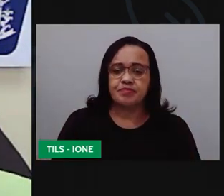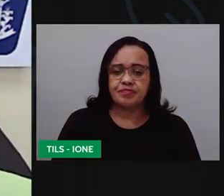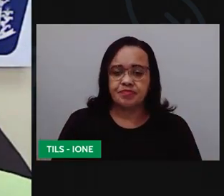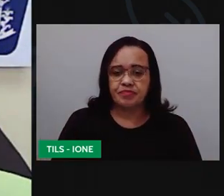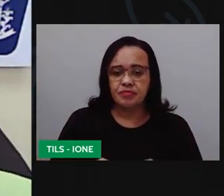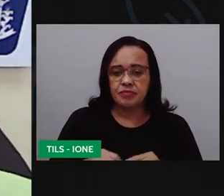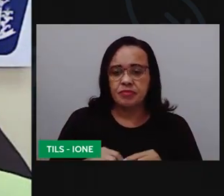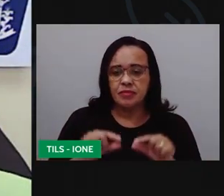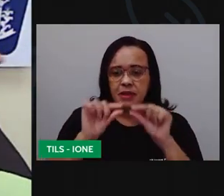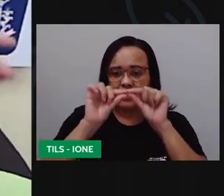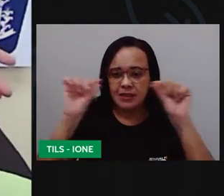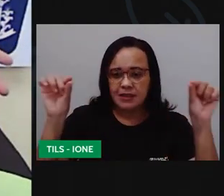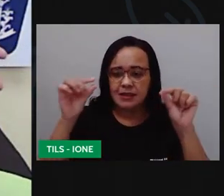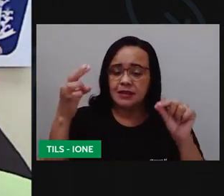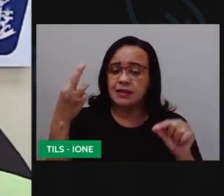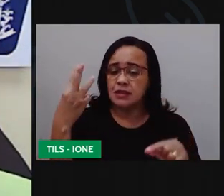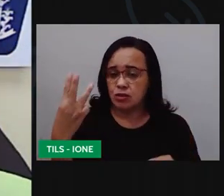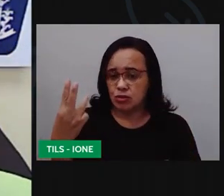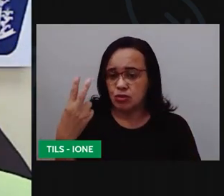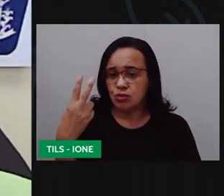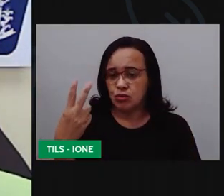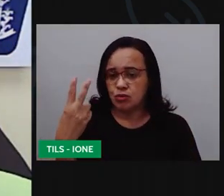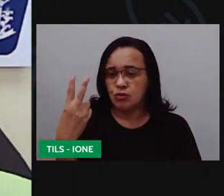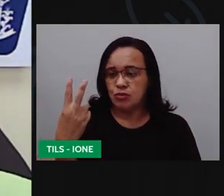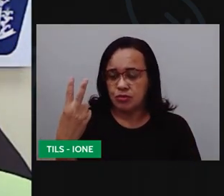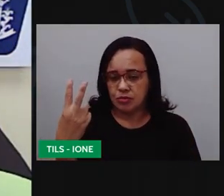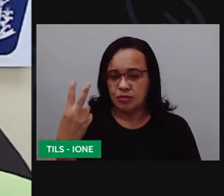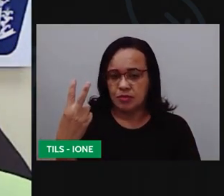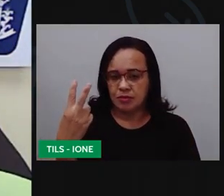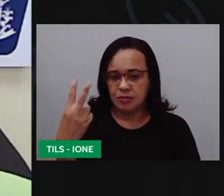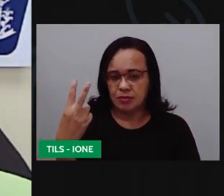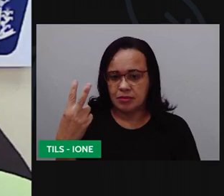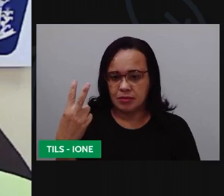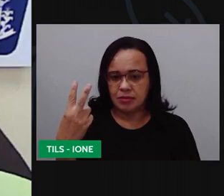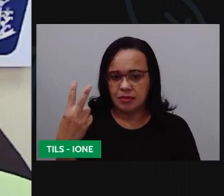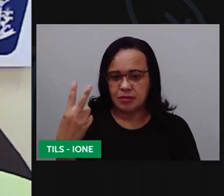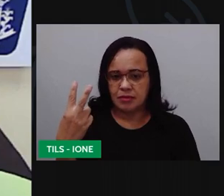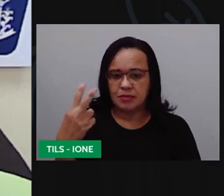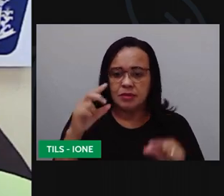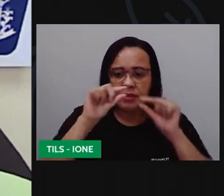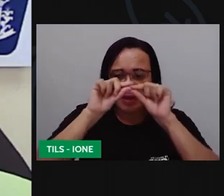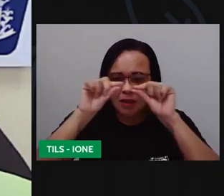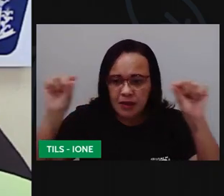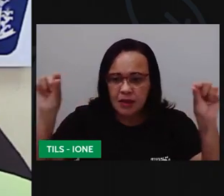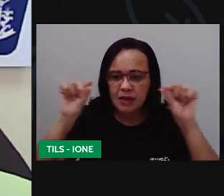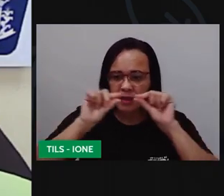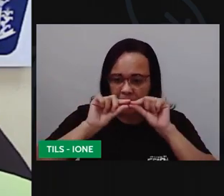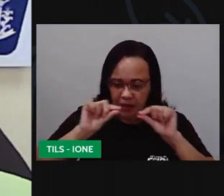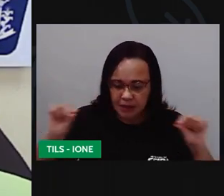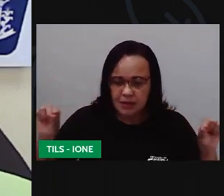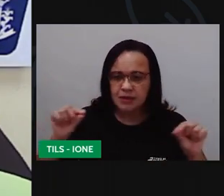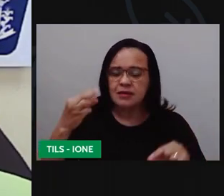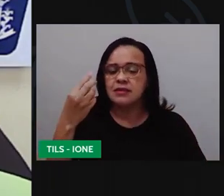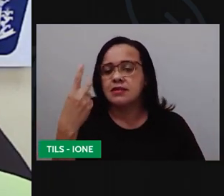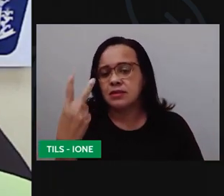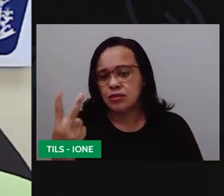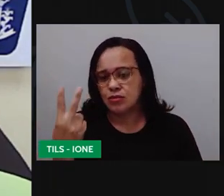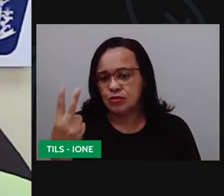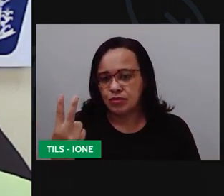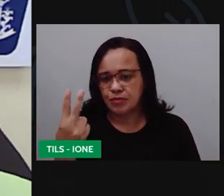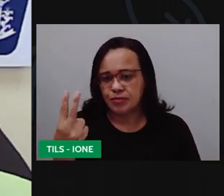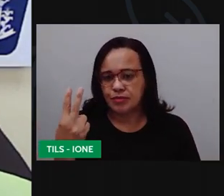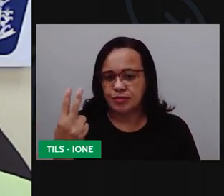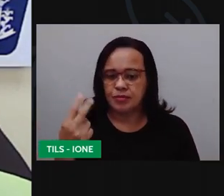Quantas linhas? Duas linhas, não é isso? Deixa eu arrumar para ficar bonitinho aí para vocês, ó. Duas linhas.